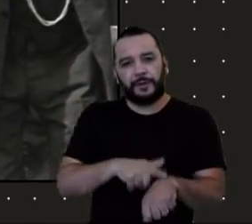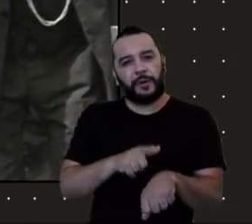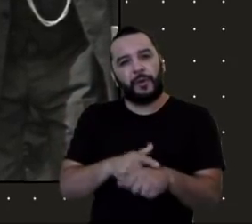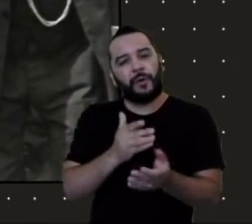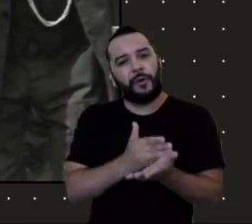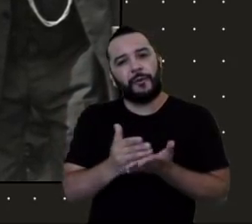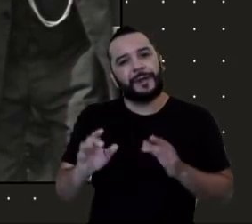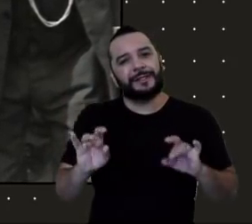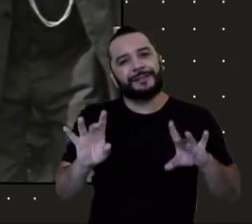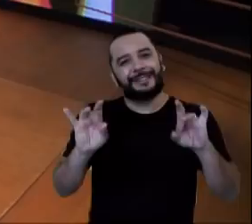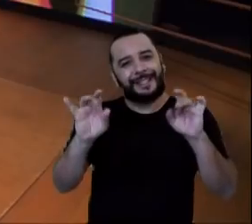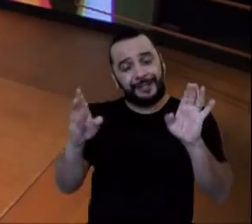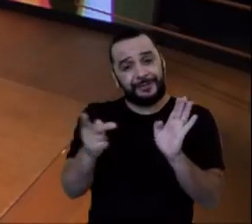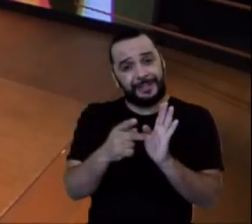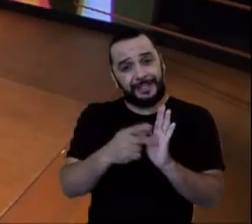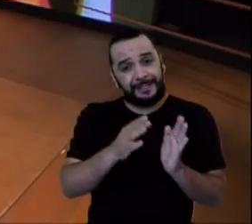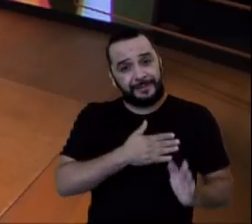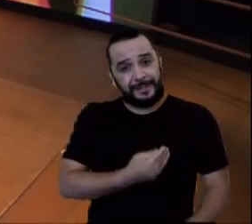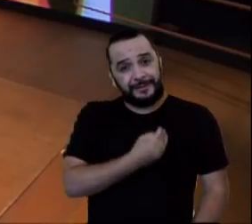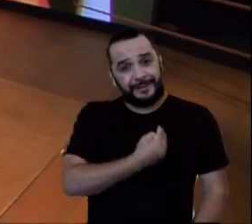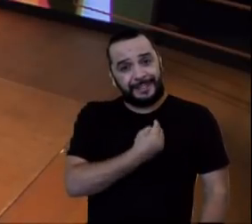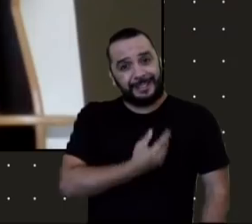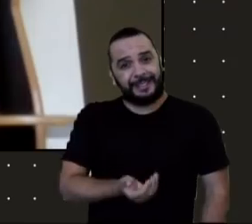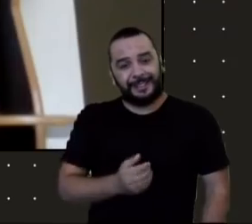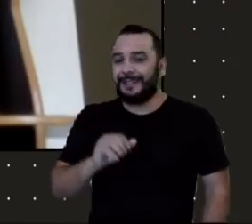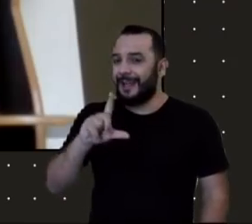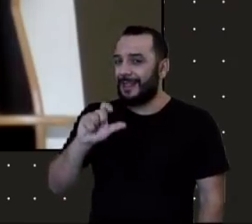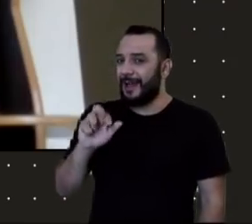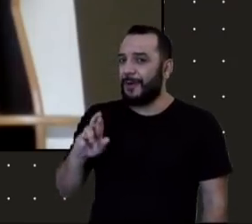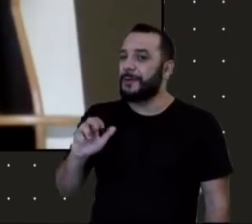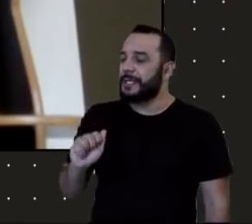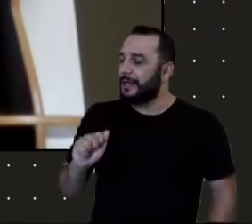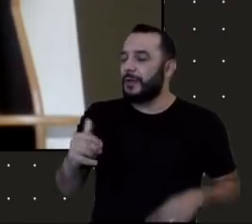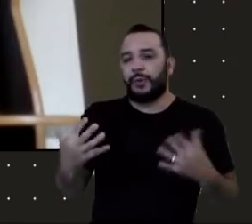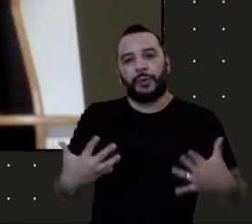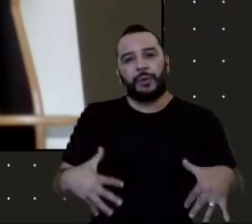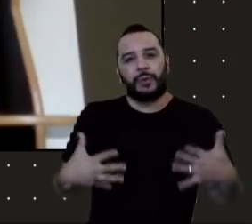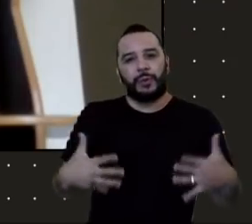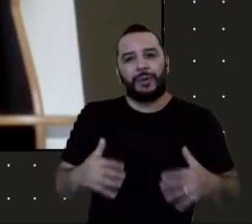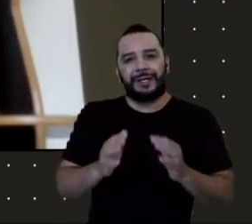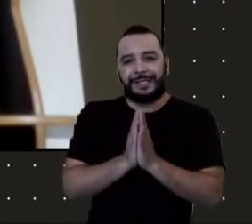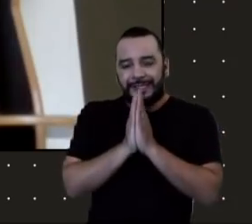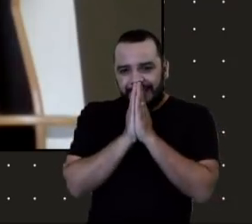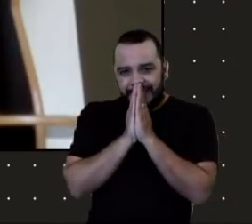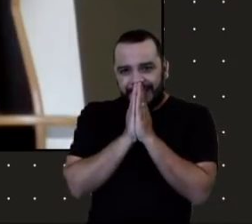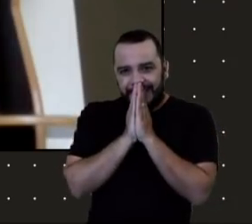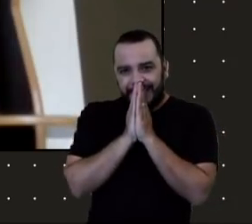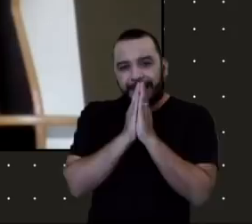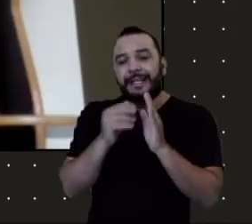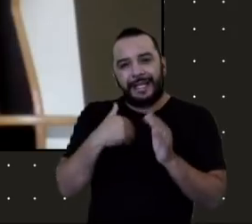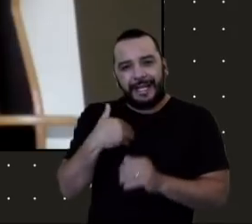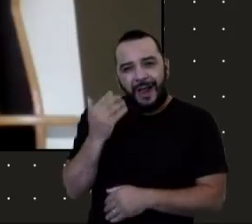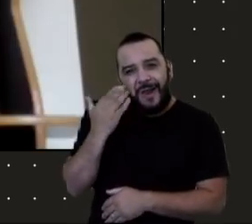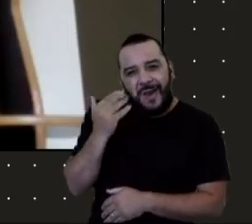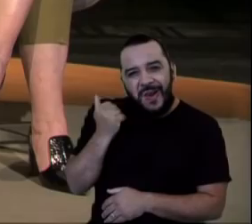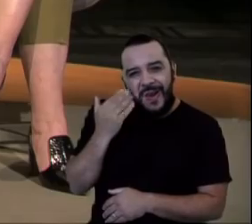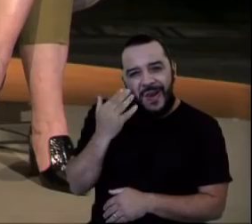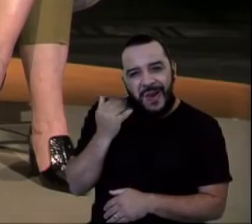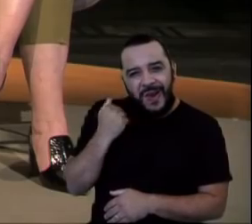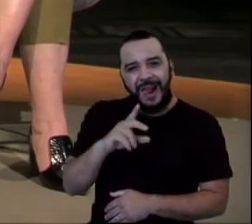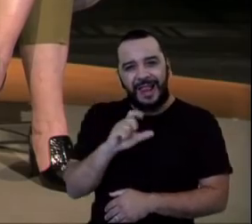trabalhamos no teatro também, fizemos Volpone juntos, um texto do Ben Jonson, em direção da Bujanra também. Mas Soroco